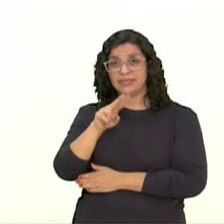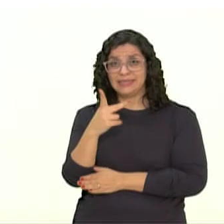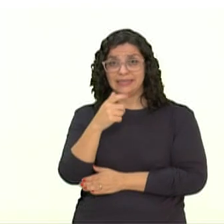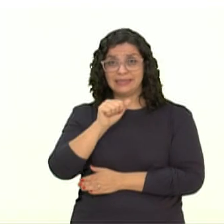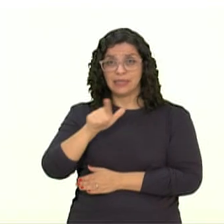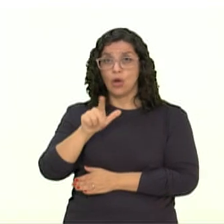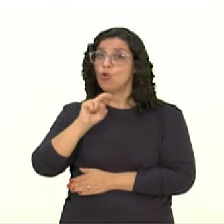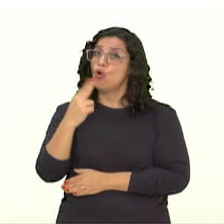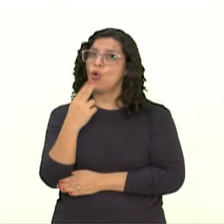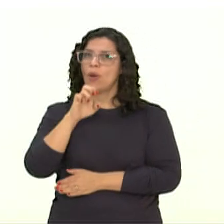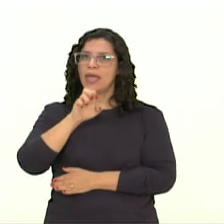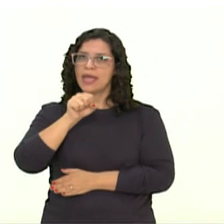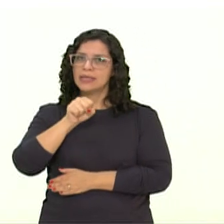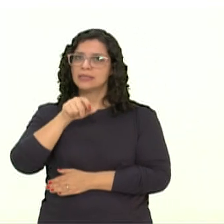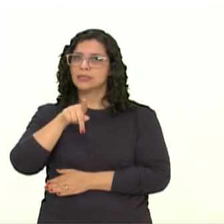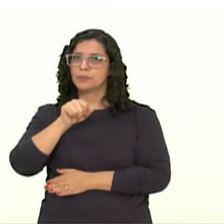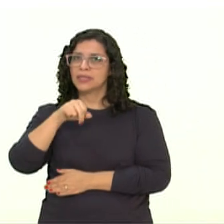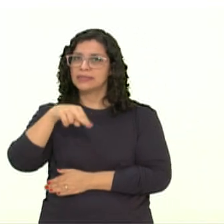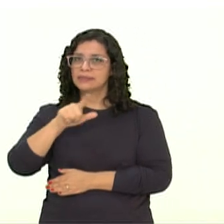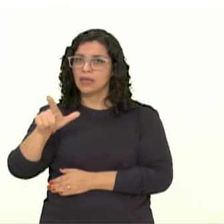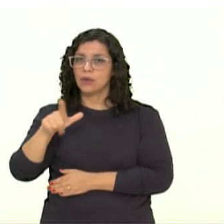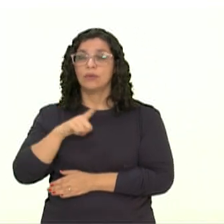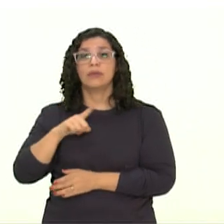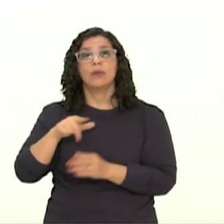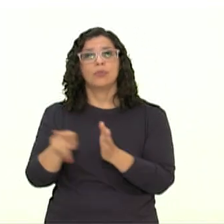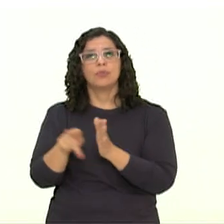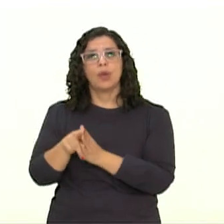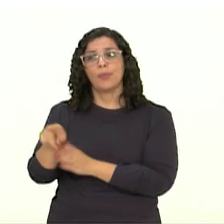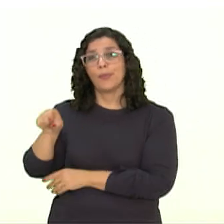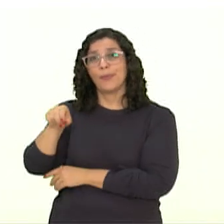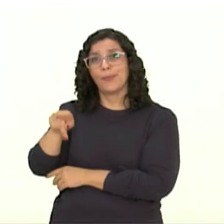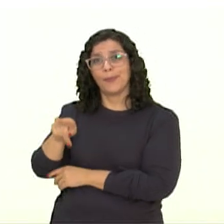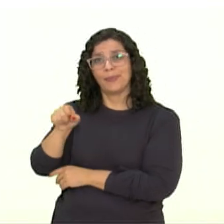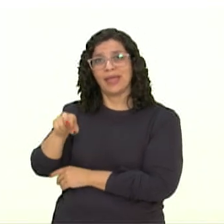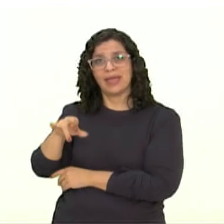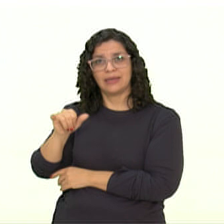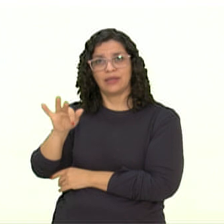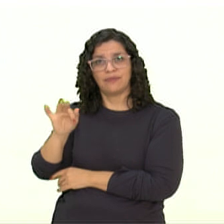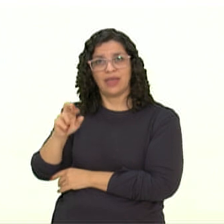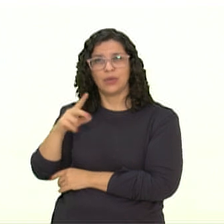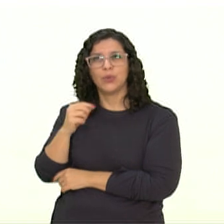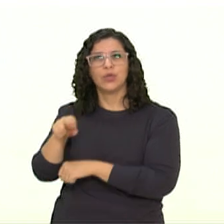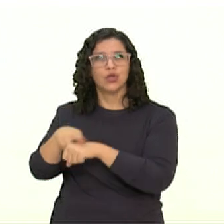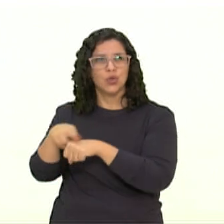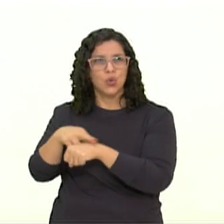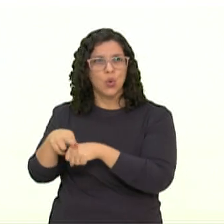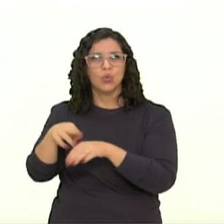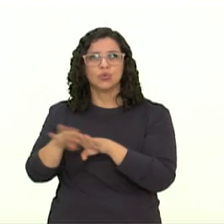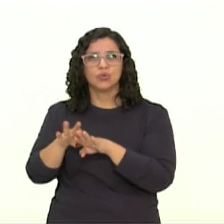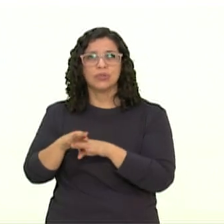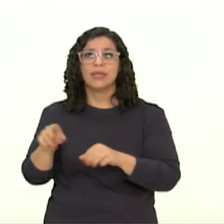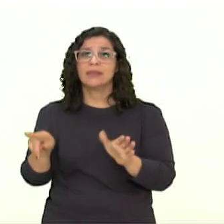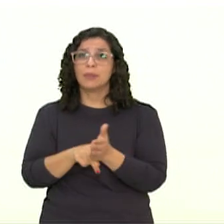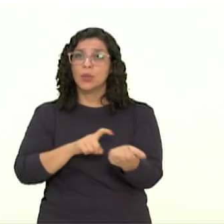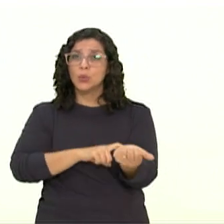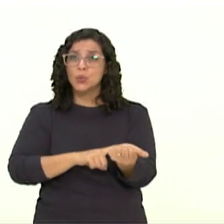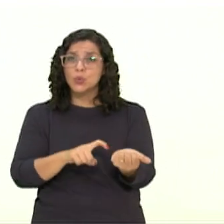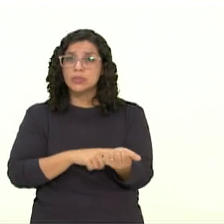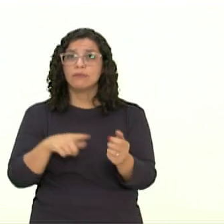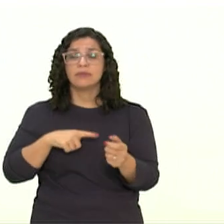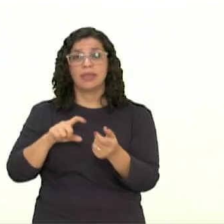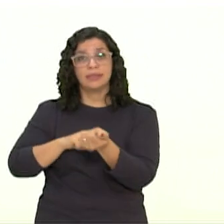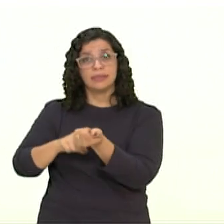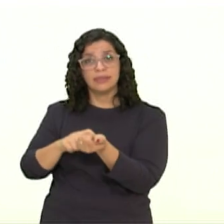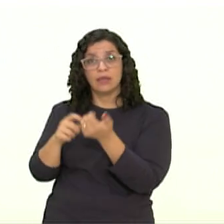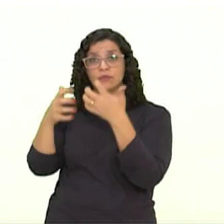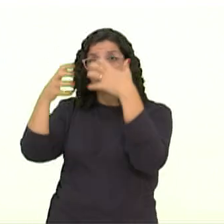gente? E nós temos o sistema nervoso periférico com os nervos, mas os nervos também têm dois grandes tipos, os nervos